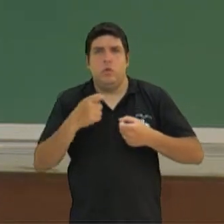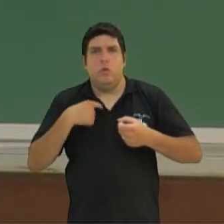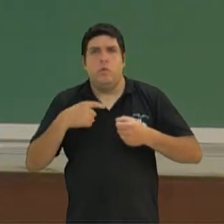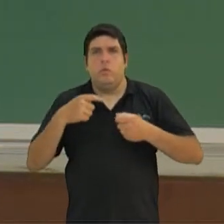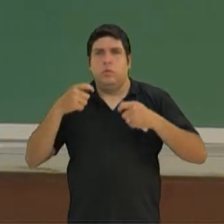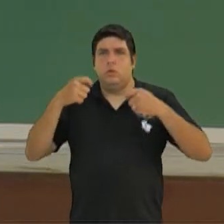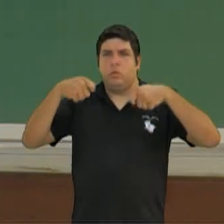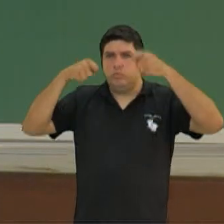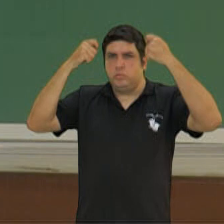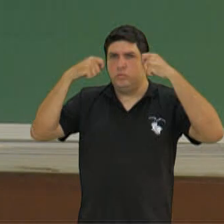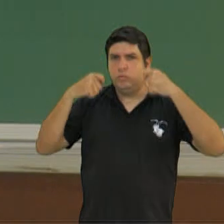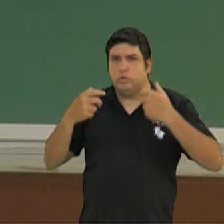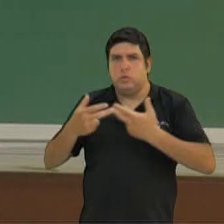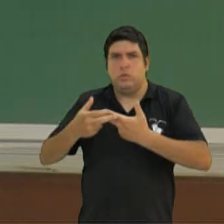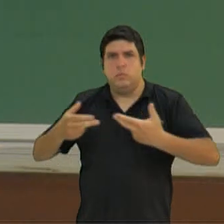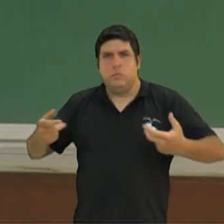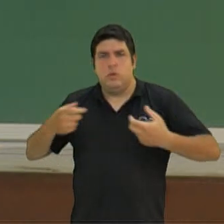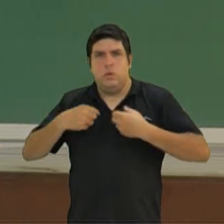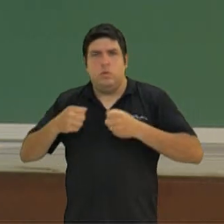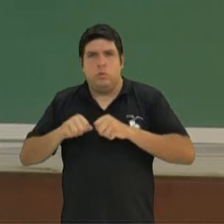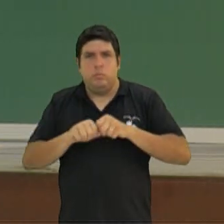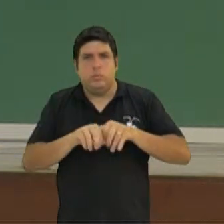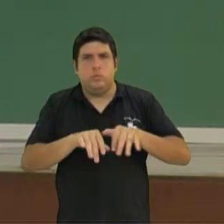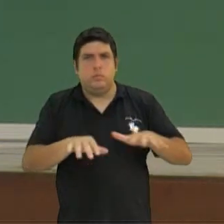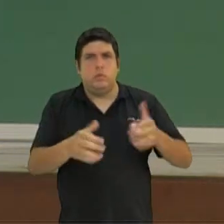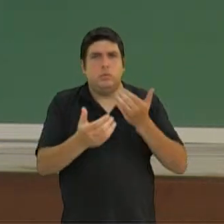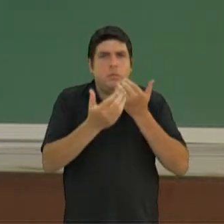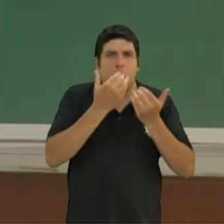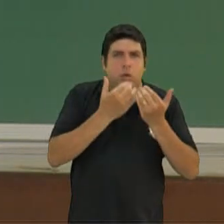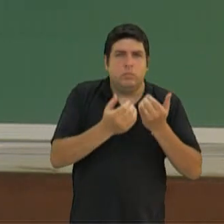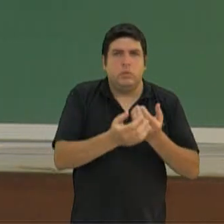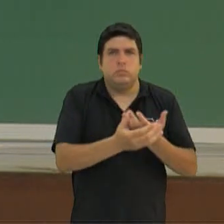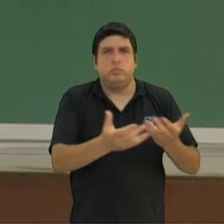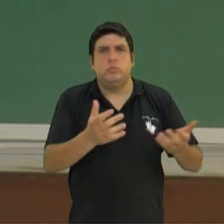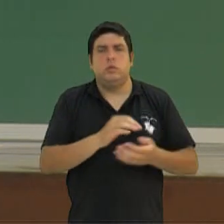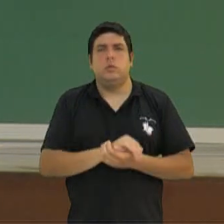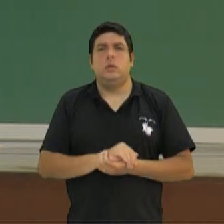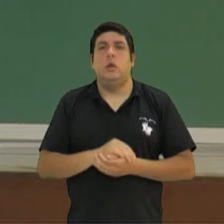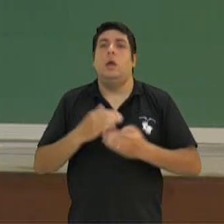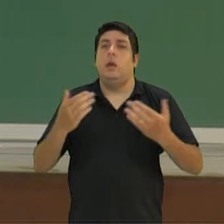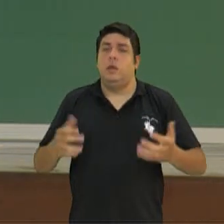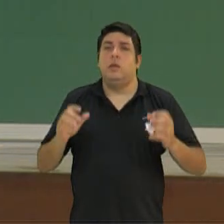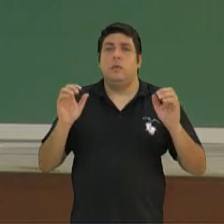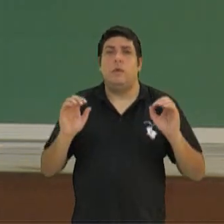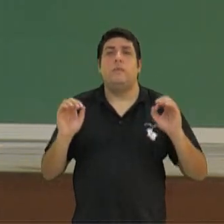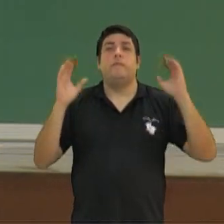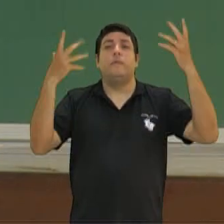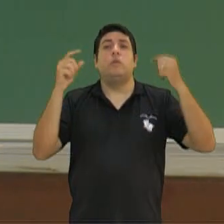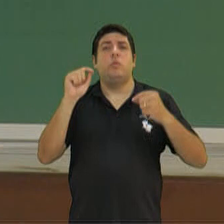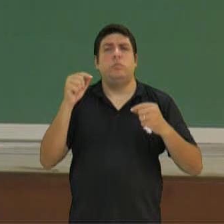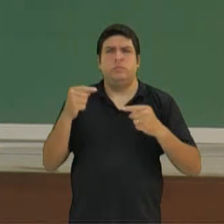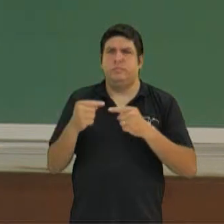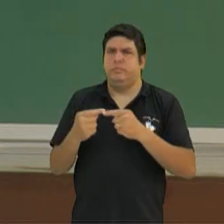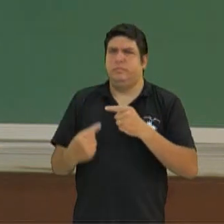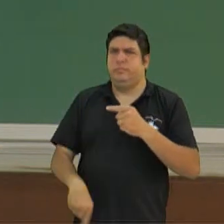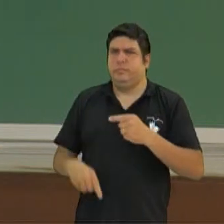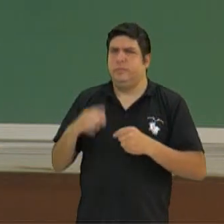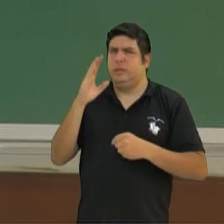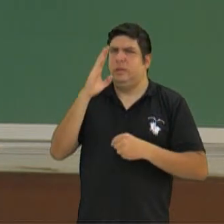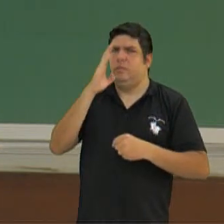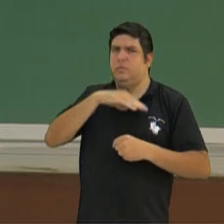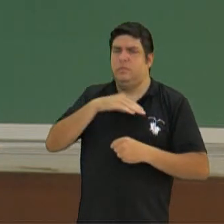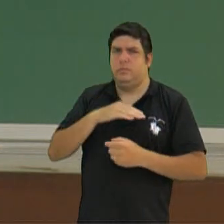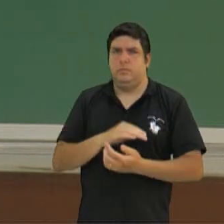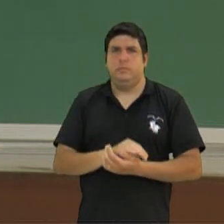também a renovação das leis celtas. Então, era um festival que não tem absolutamente nada a ver com o mal. Tá